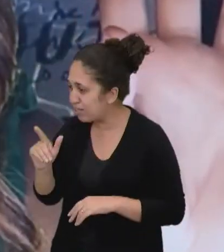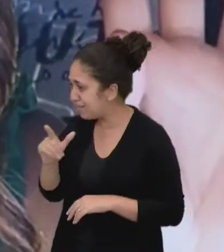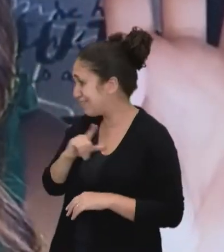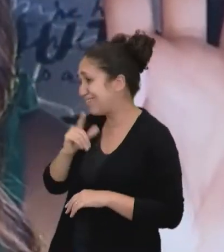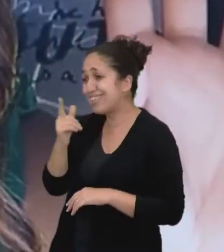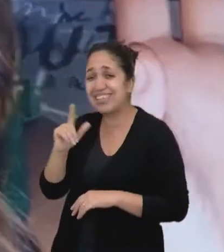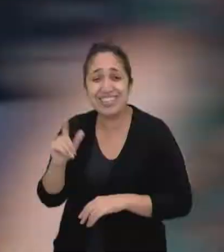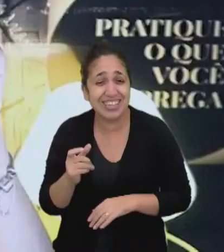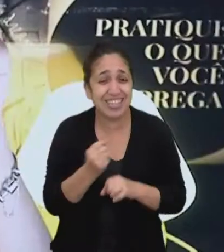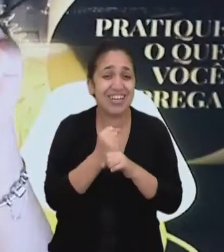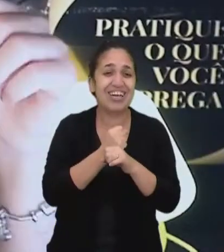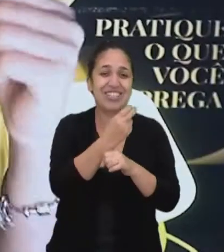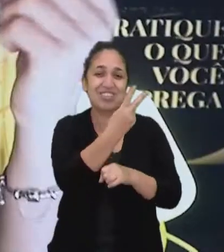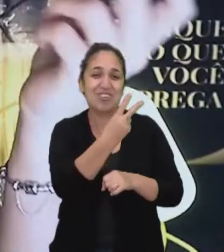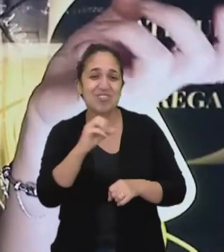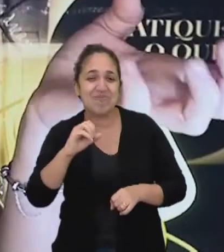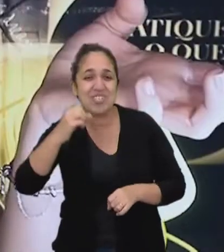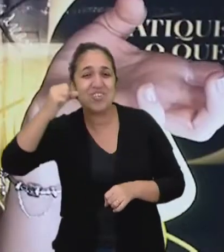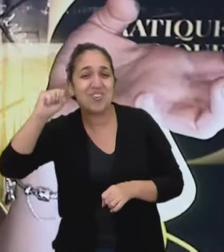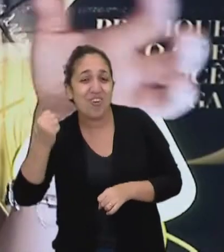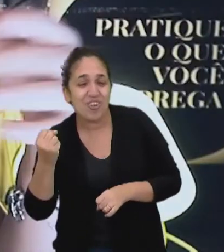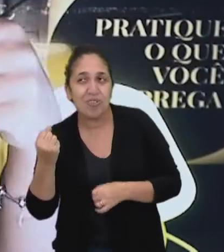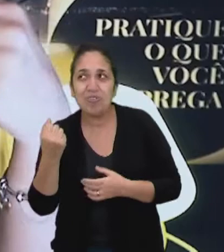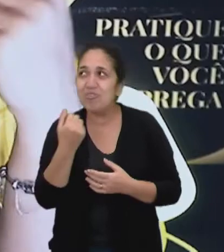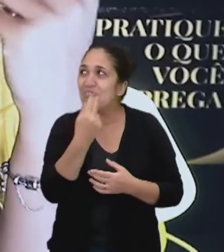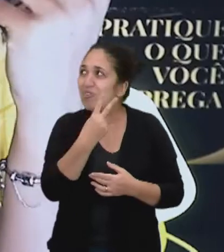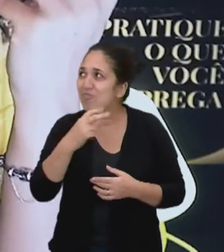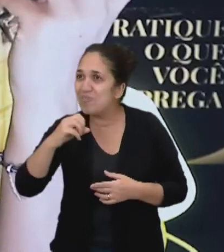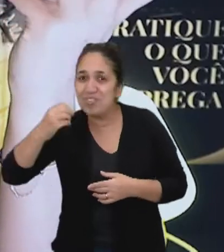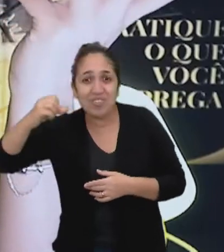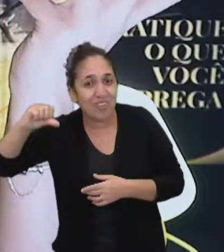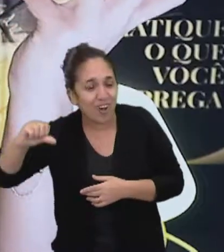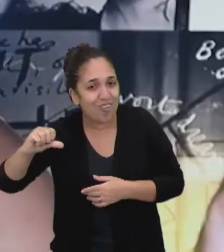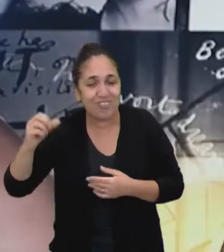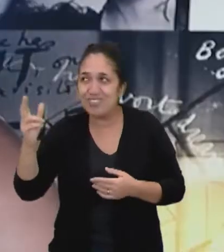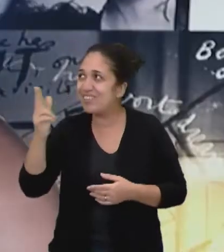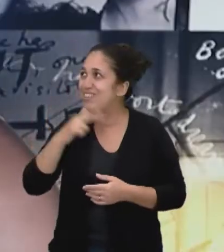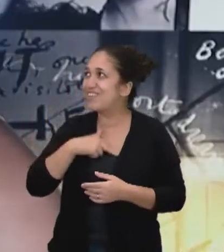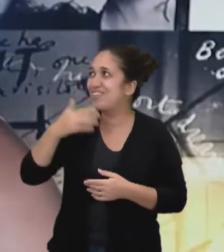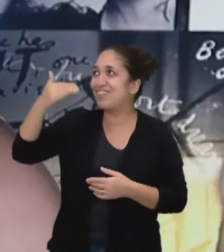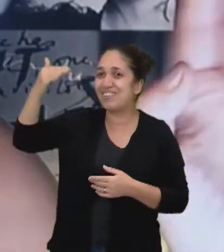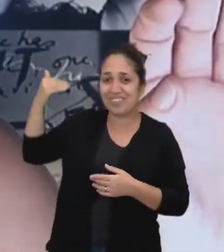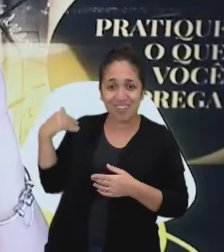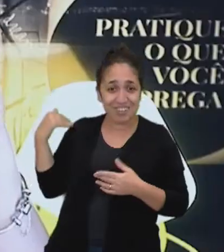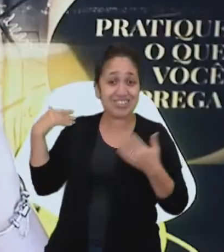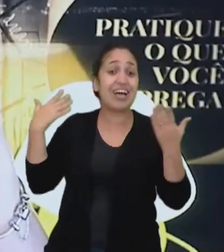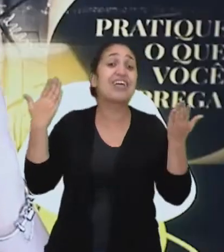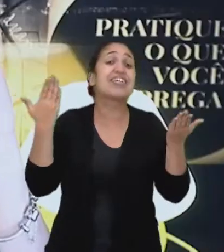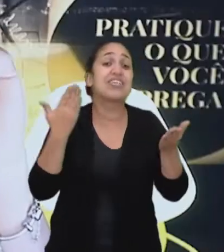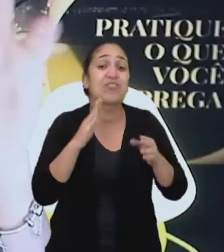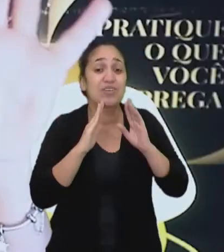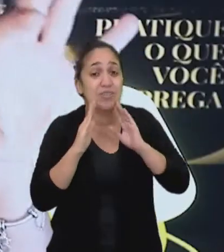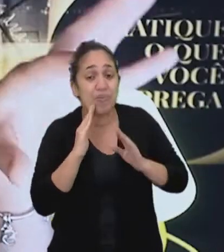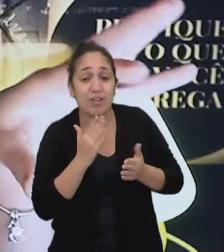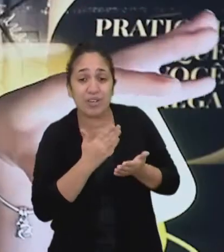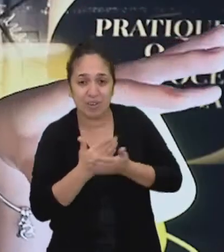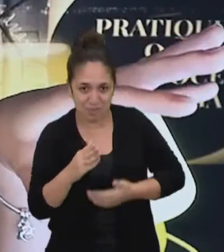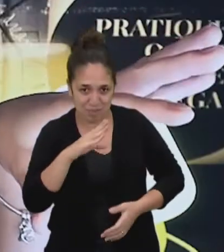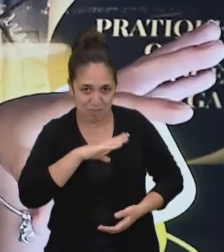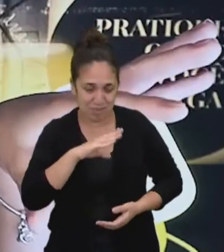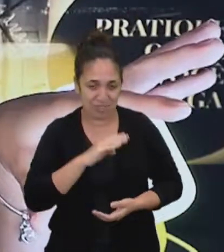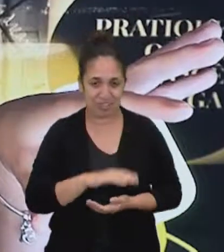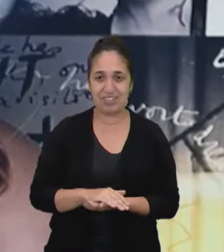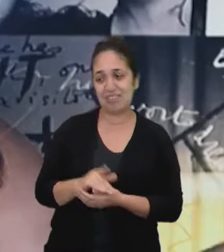era 2009, 2008 que o Facebook passou a ter sua versão em português. Pois bem, eu saí